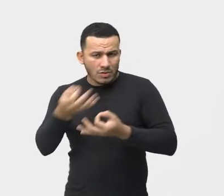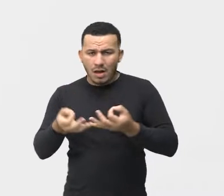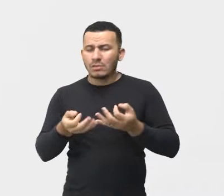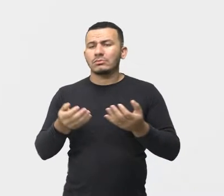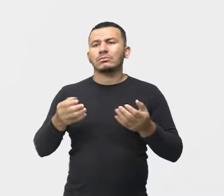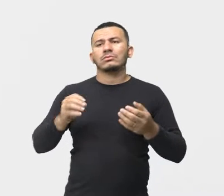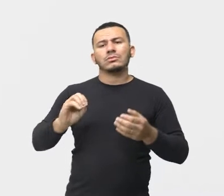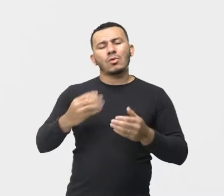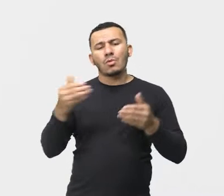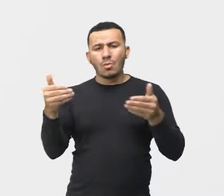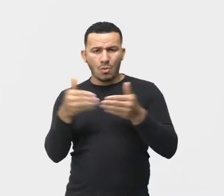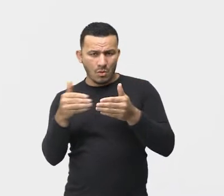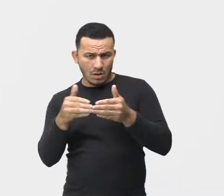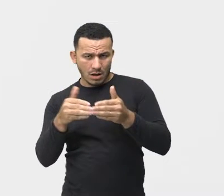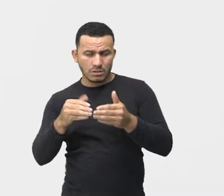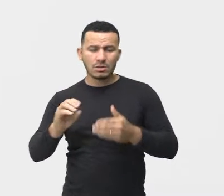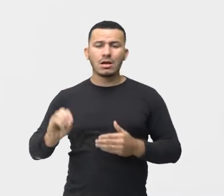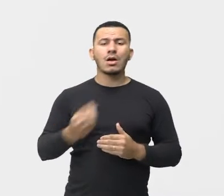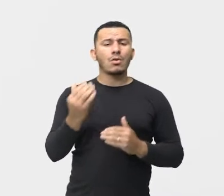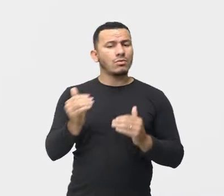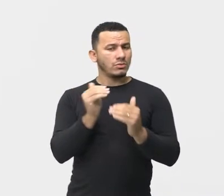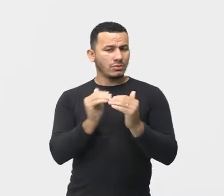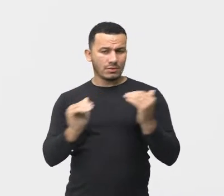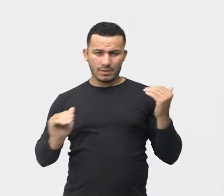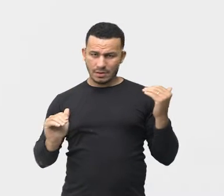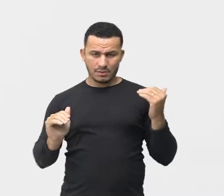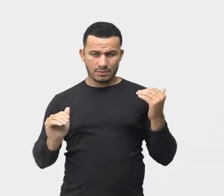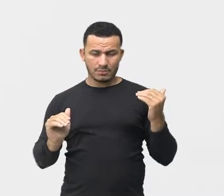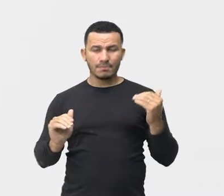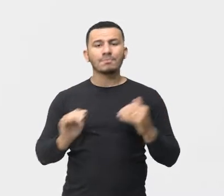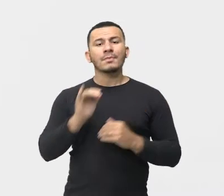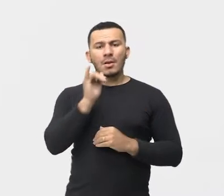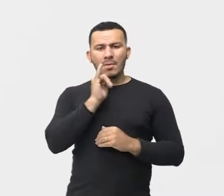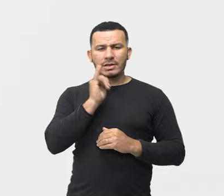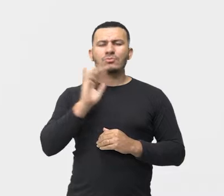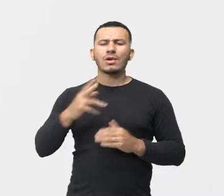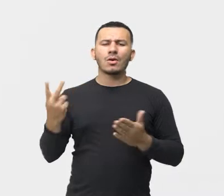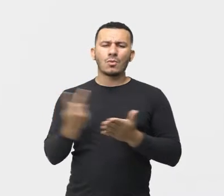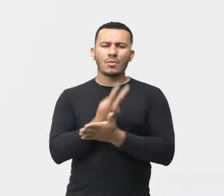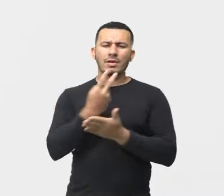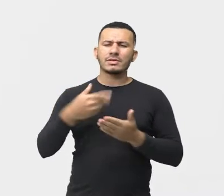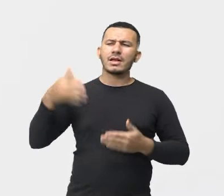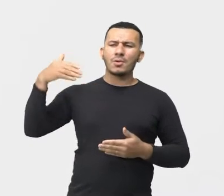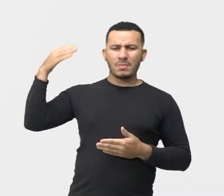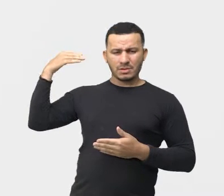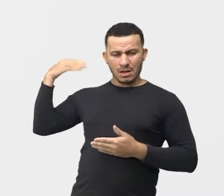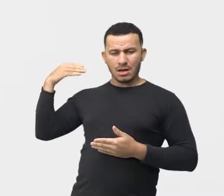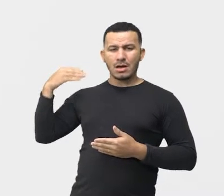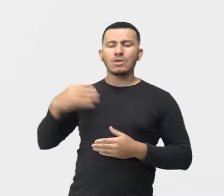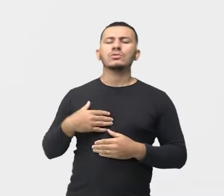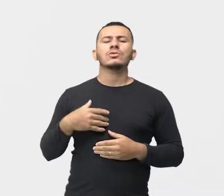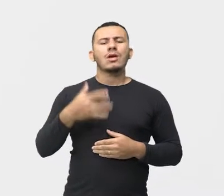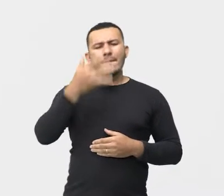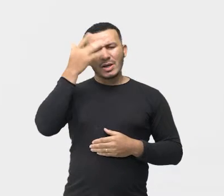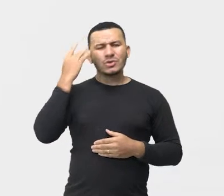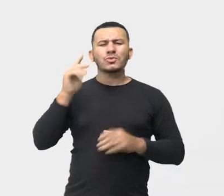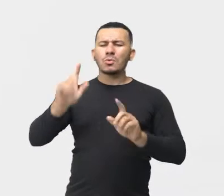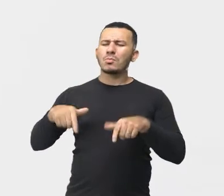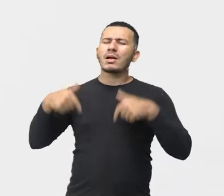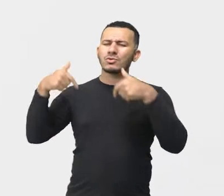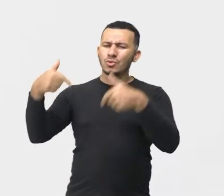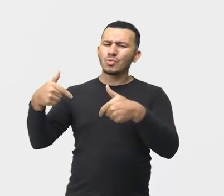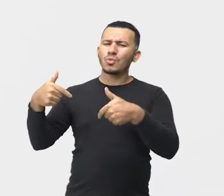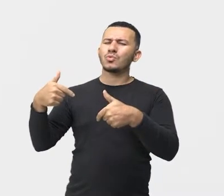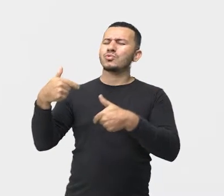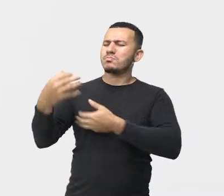uma concordância ou uma discordância, Então, aconteceu um fato, alguém tomou uma atitude sobre